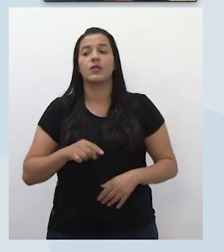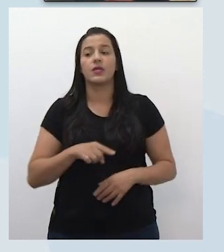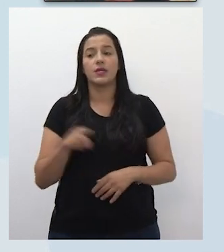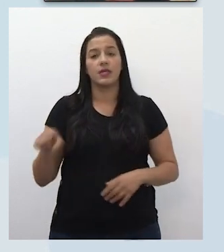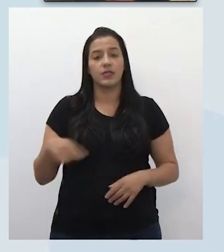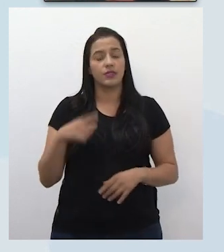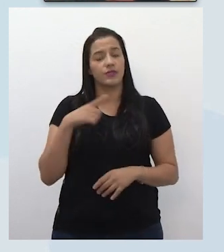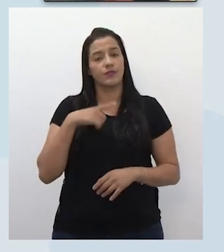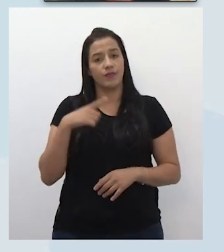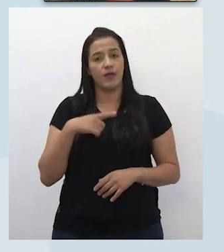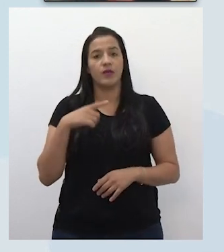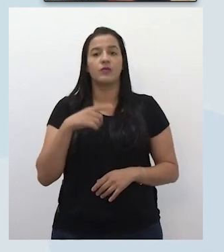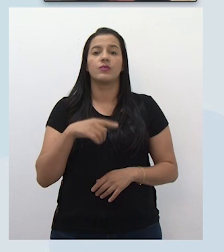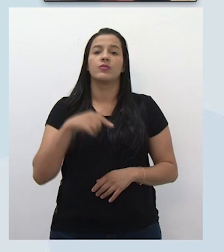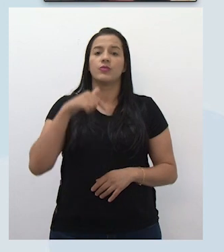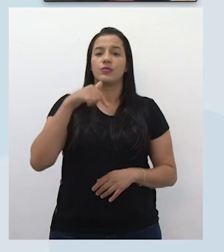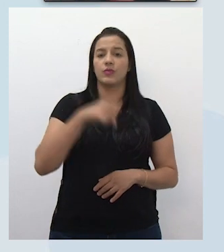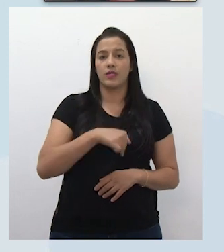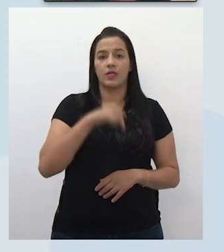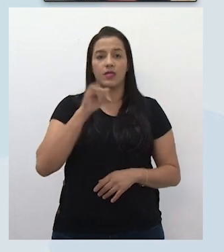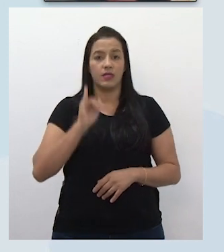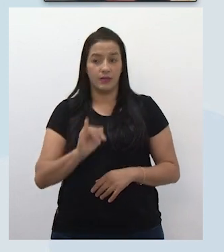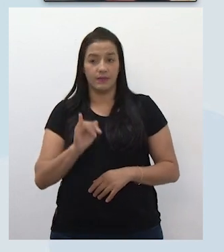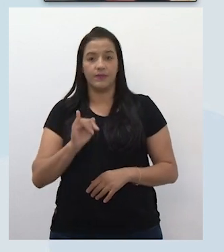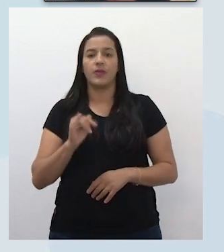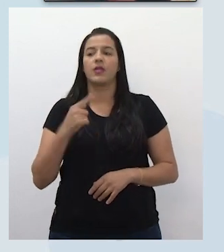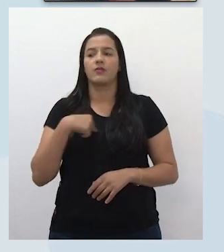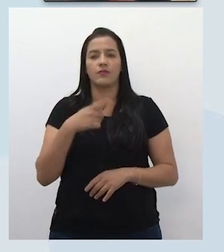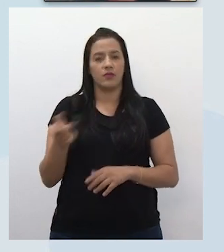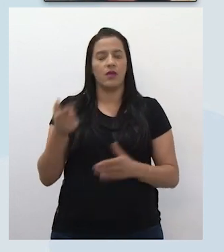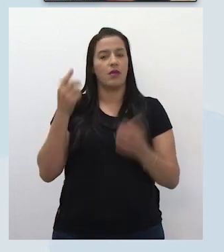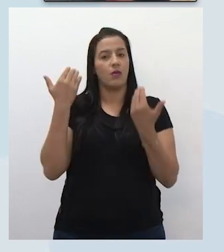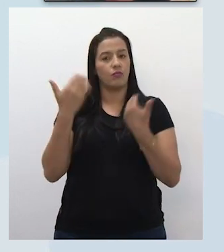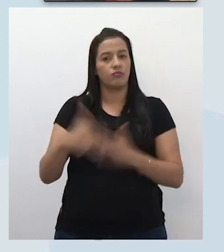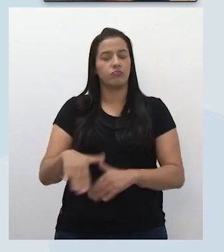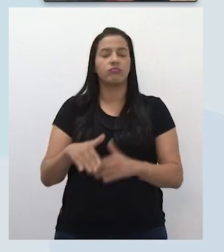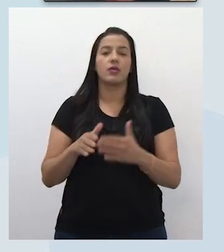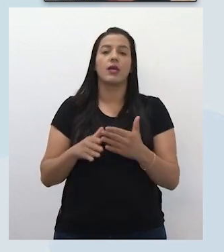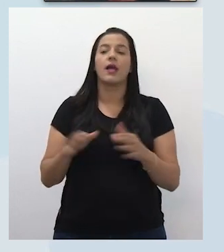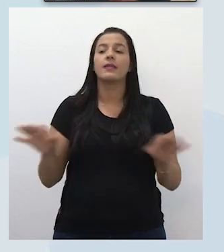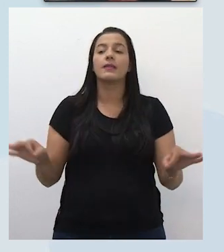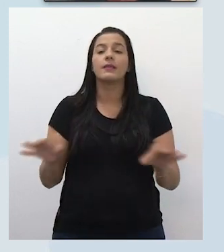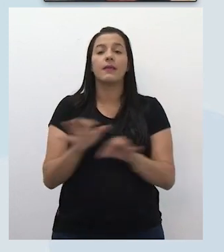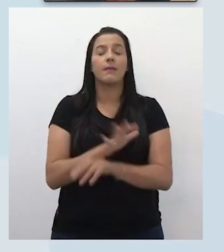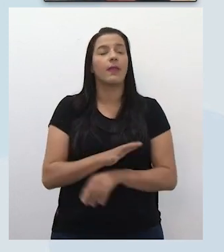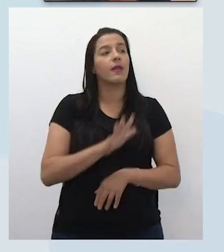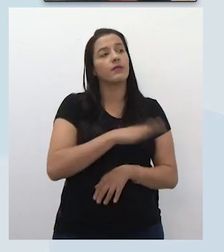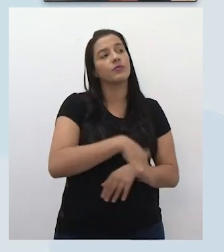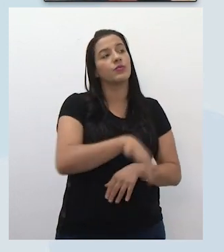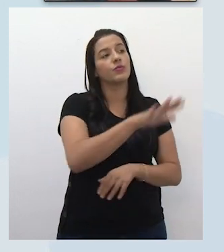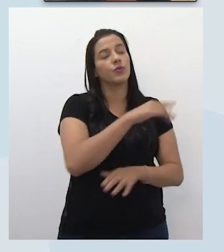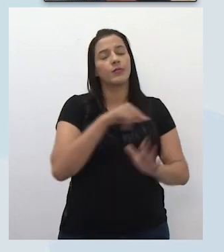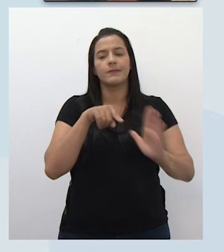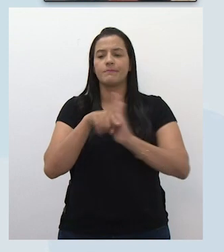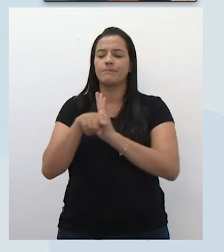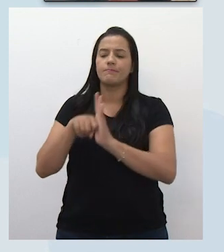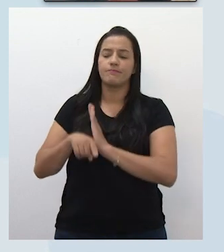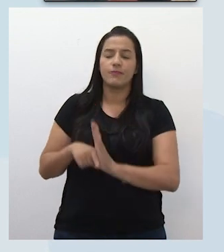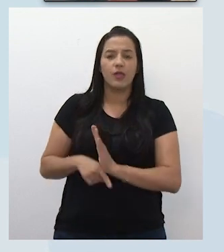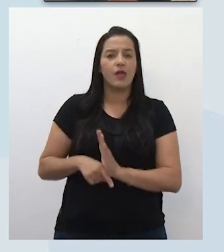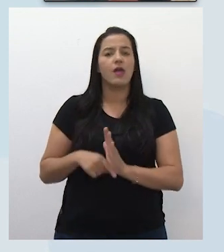de QI, certo? Simples, para estudantes daquela idade. Terminado o teste, os pesquisadores davam as notas